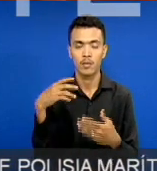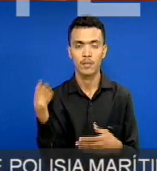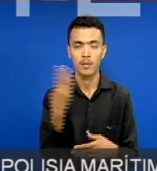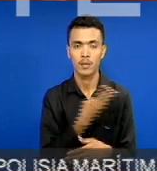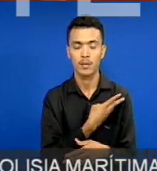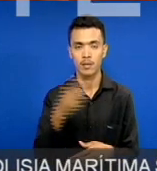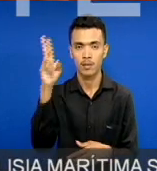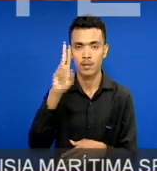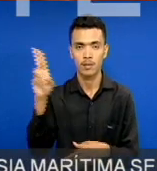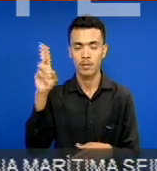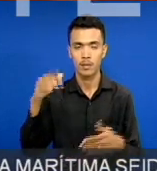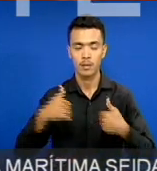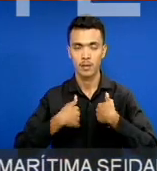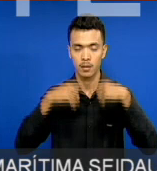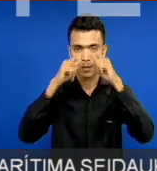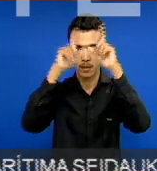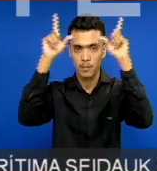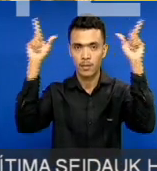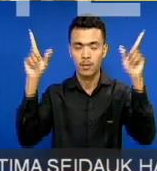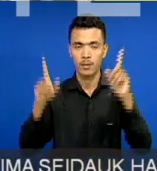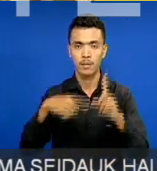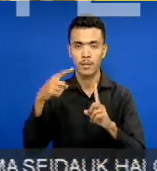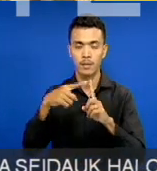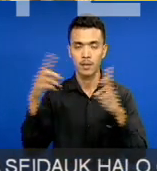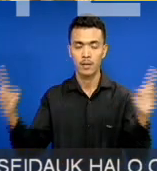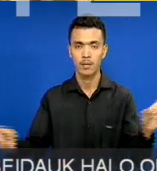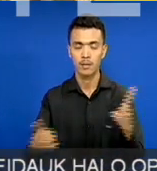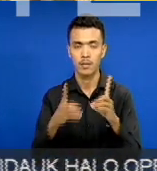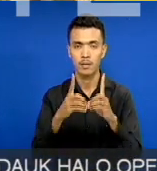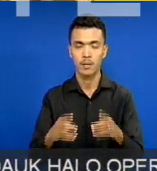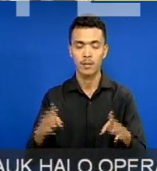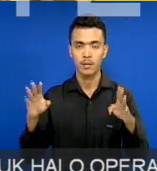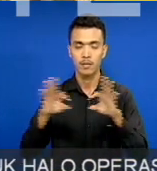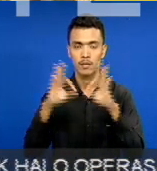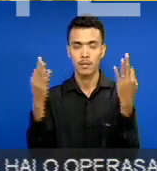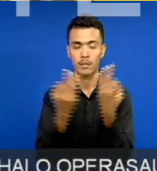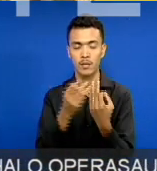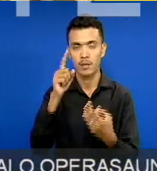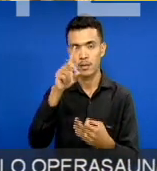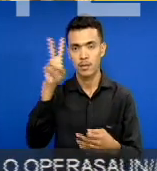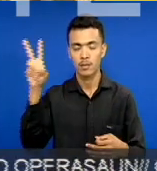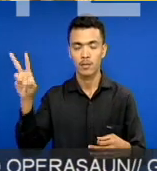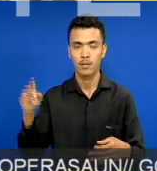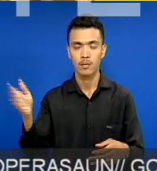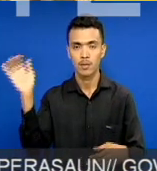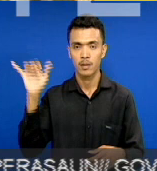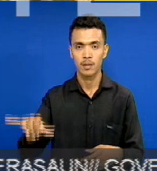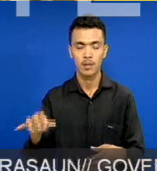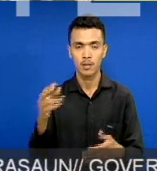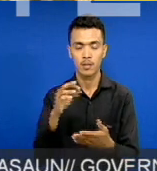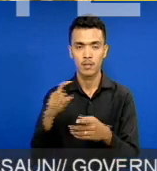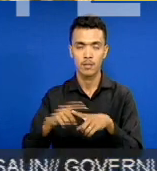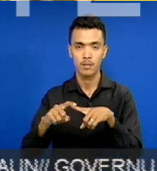ia Timor-Leste. Pai hira, iha acontecimento orkala, iha uma kain in de rua, hau eta informasang, sira pulsa la